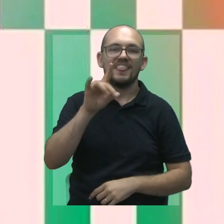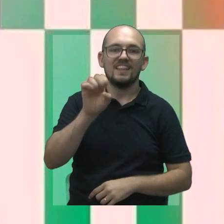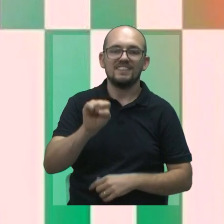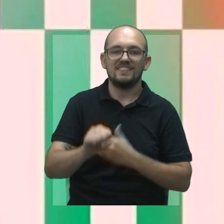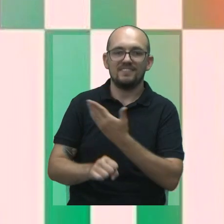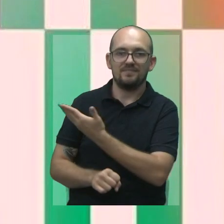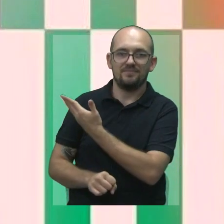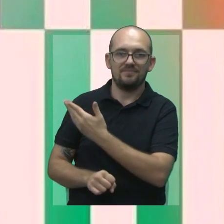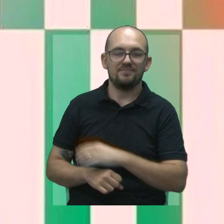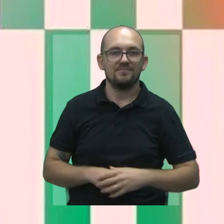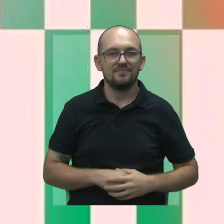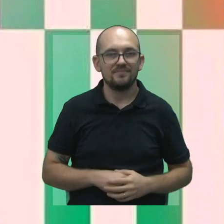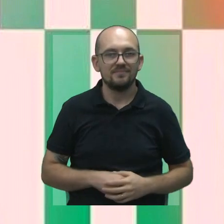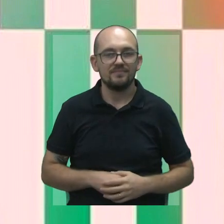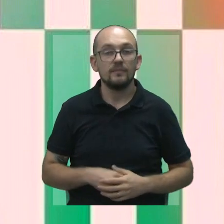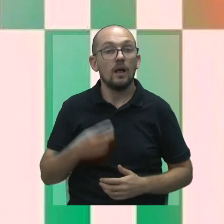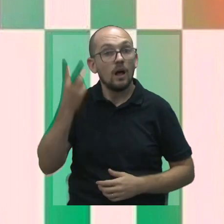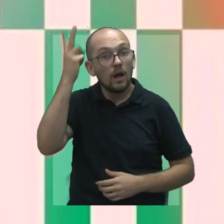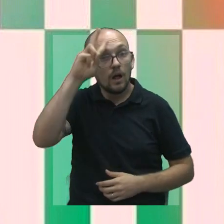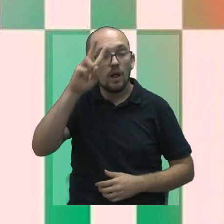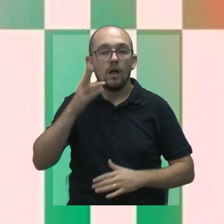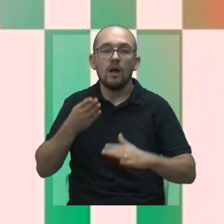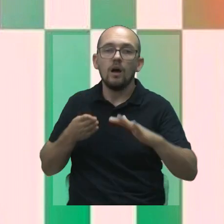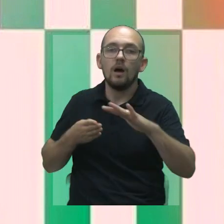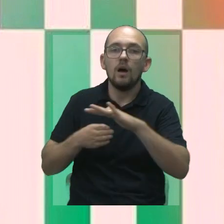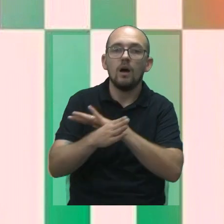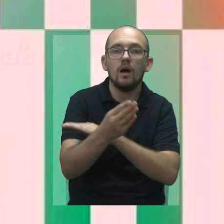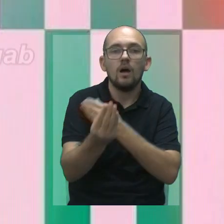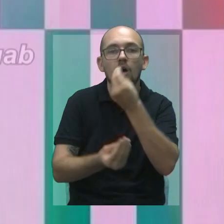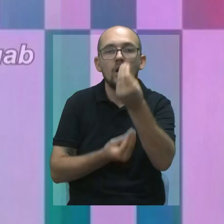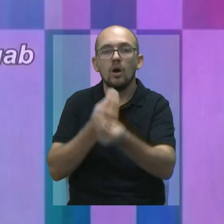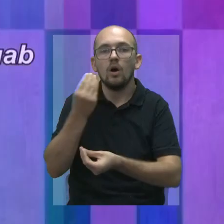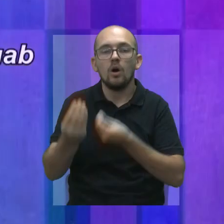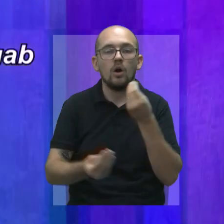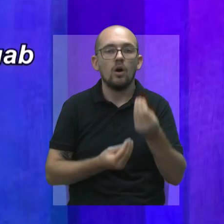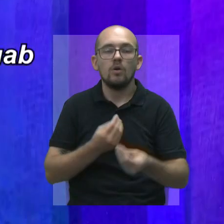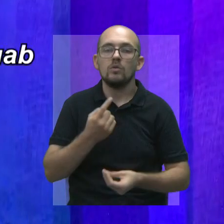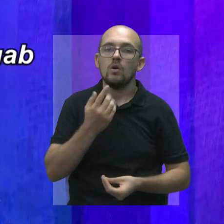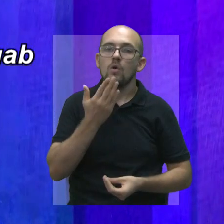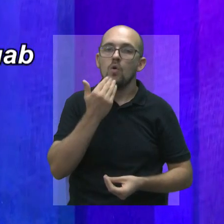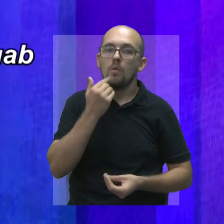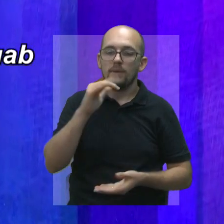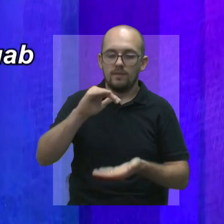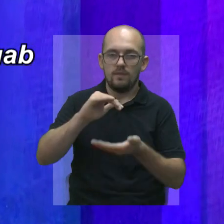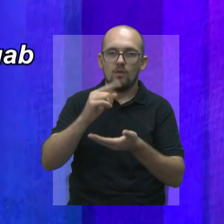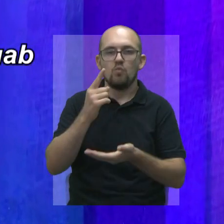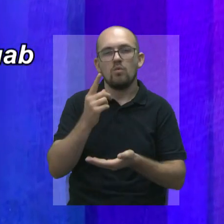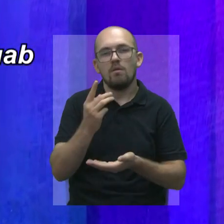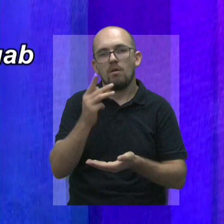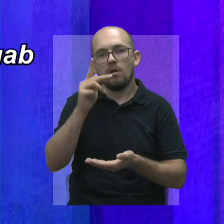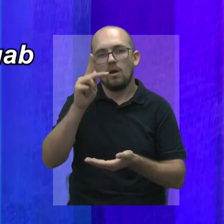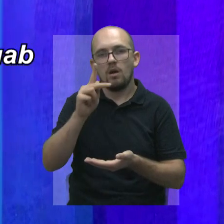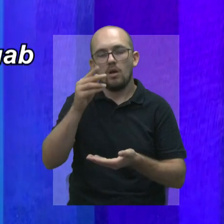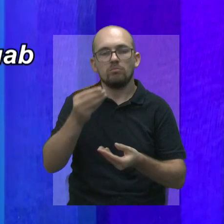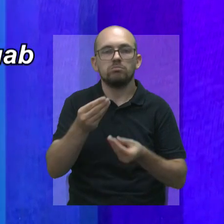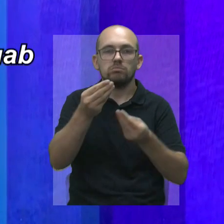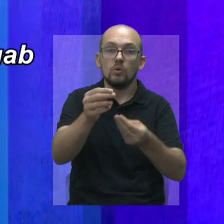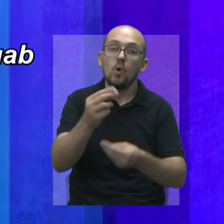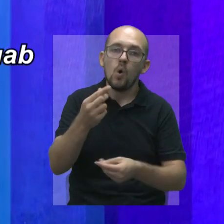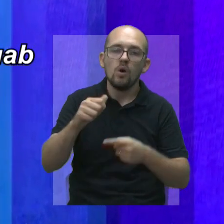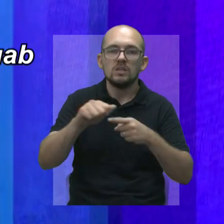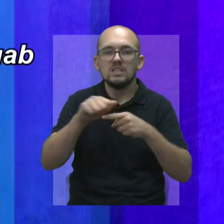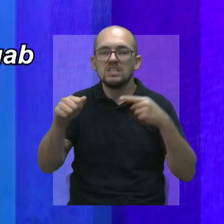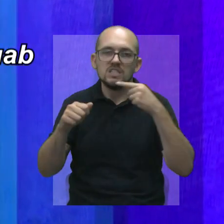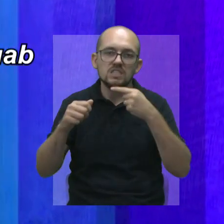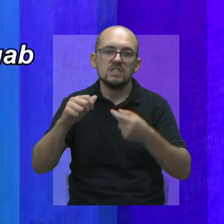Conserva. Lembrando que a entrada para os eventos da Semana Musical é 1 quilo de alimento não perecível ou um produto